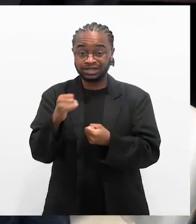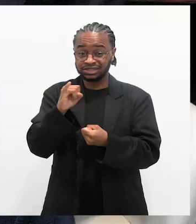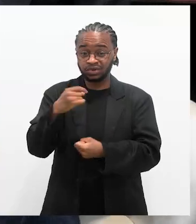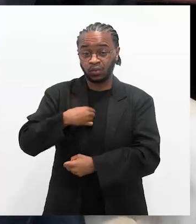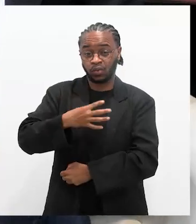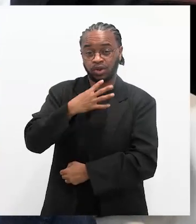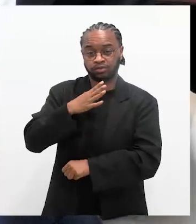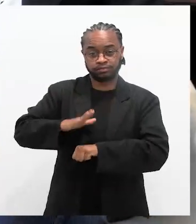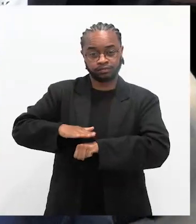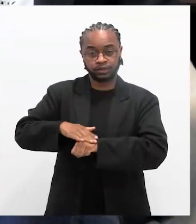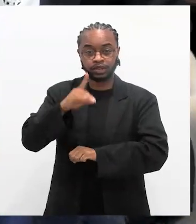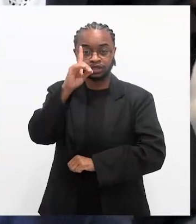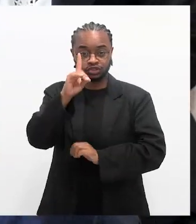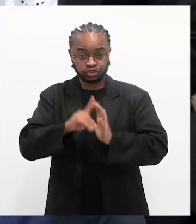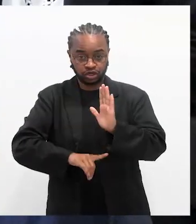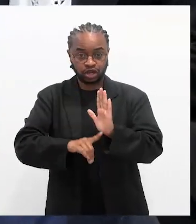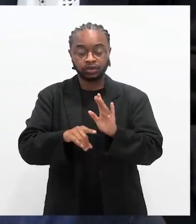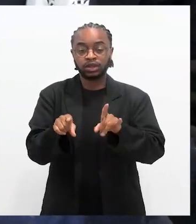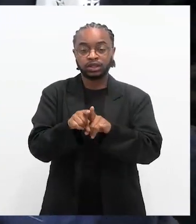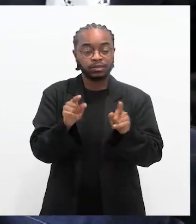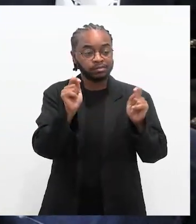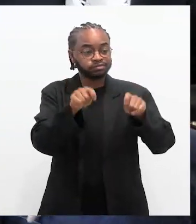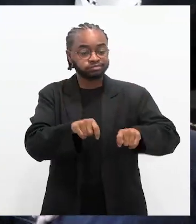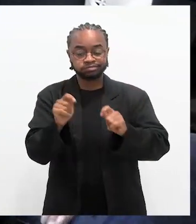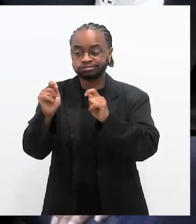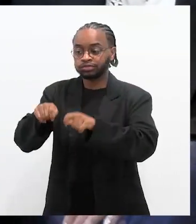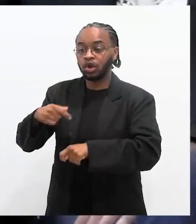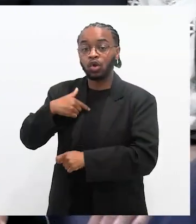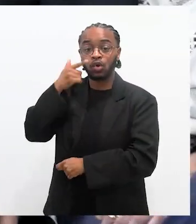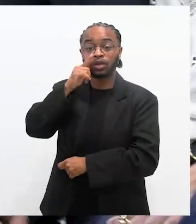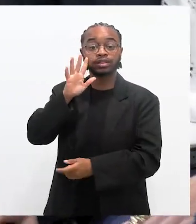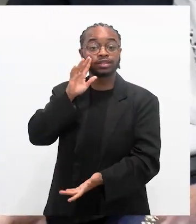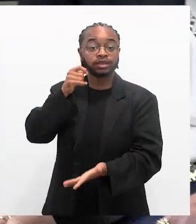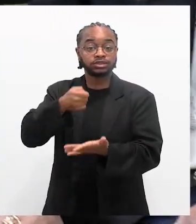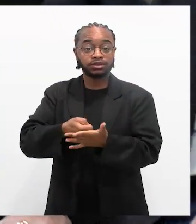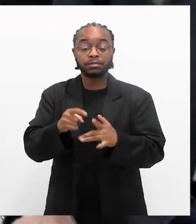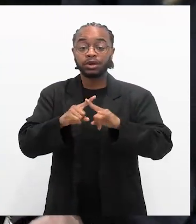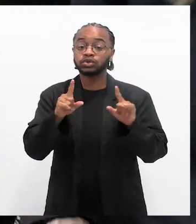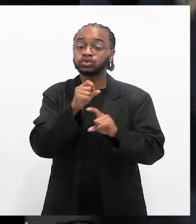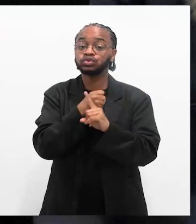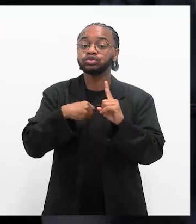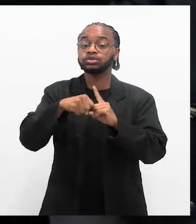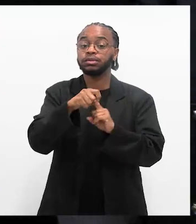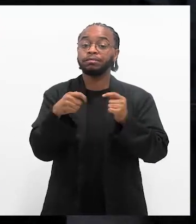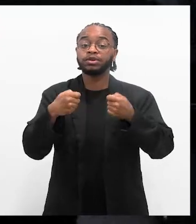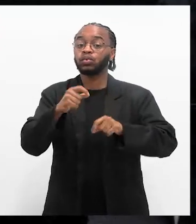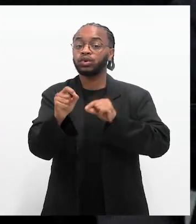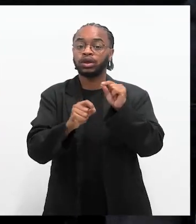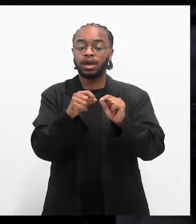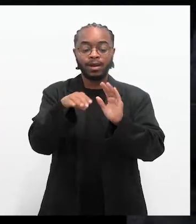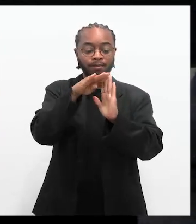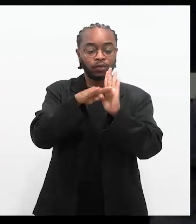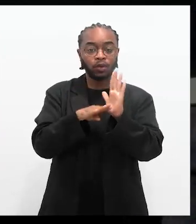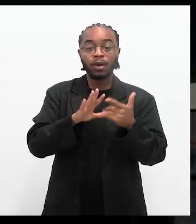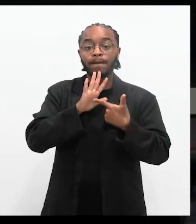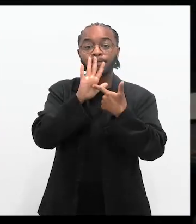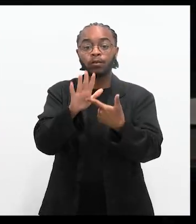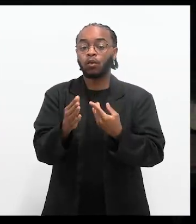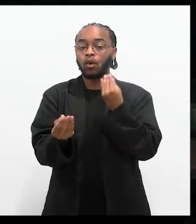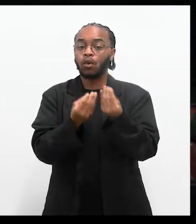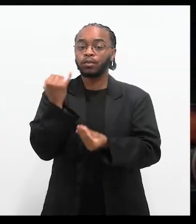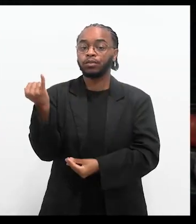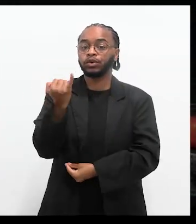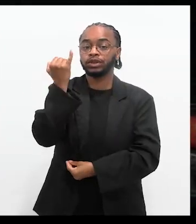eu conheço meus direitos e as minhas possibilidades, eu tomo decisões. E o que a sociedade precisa são de programas como esse, mostrando